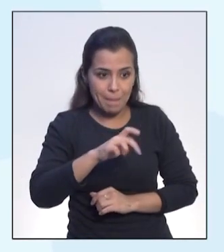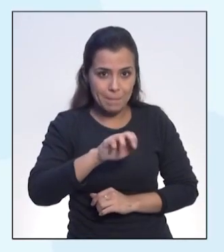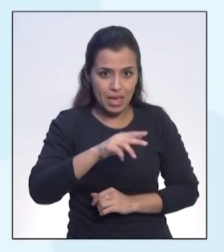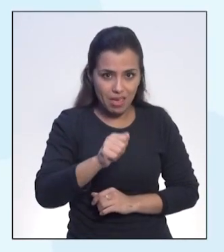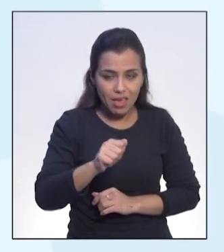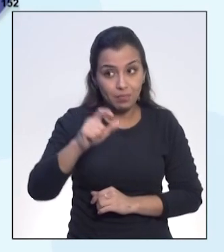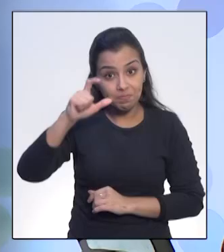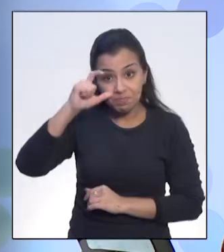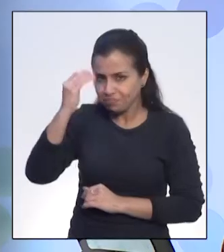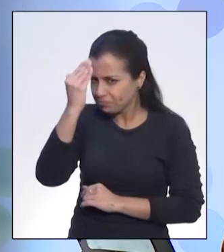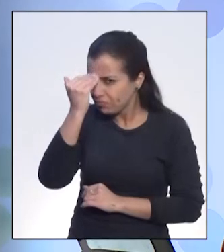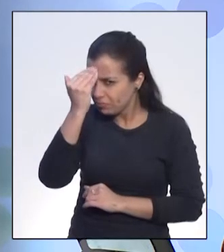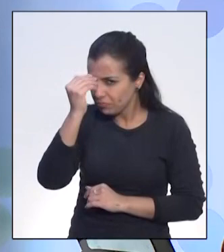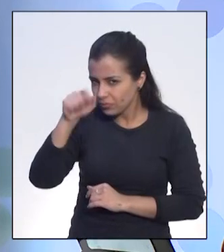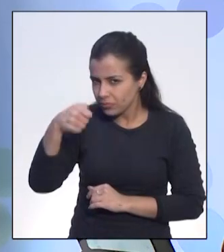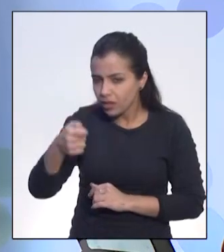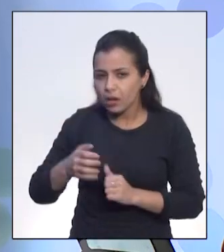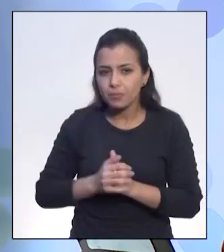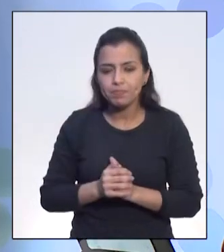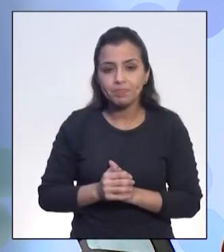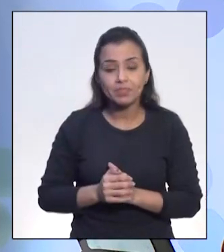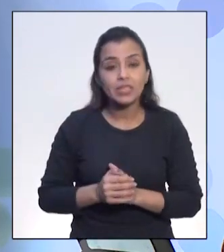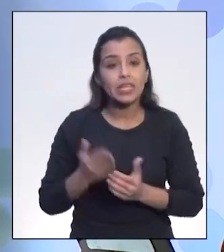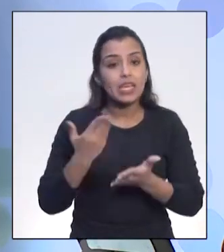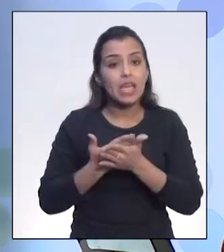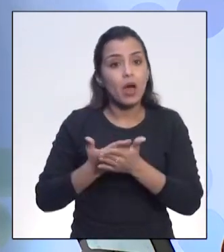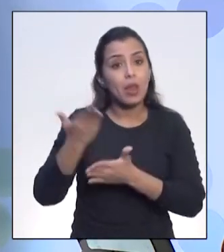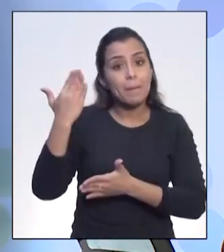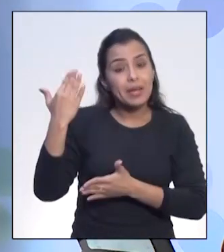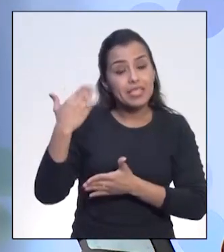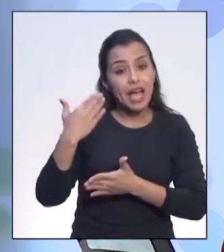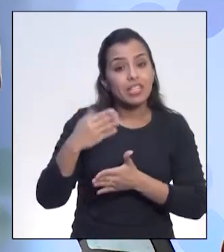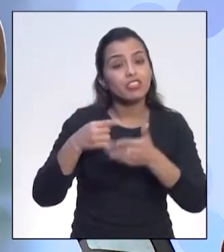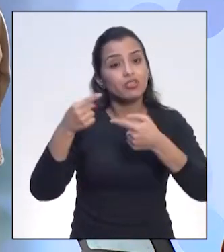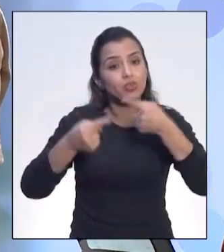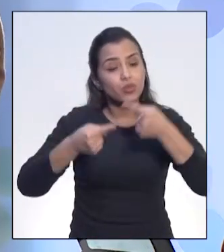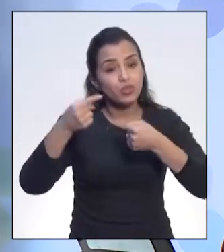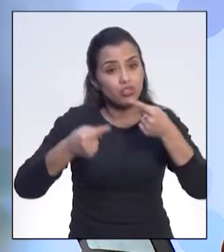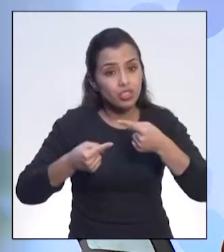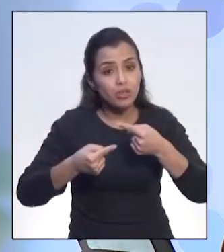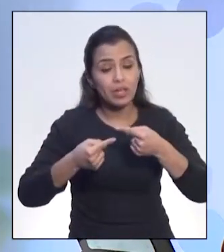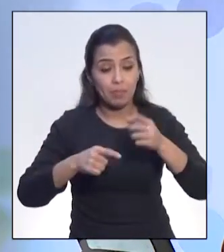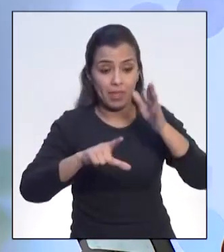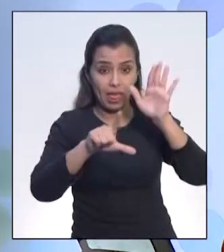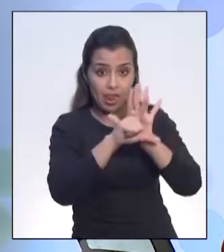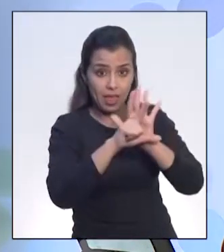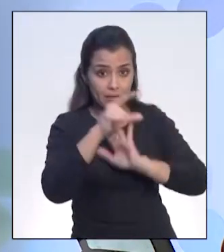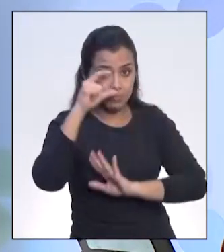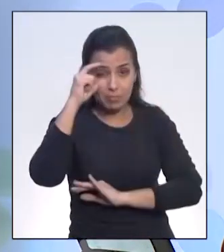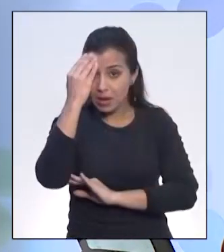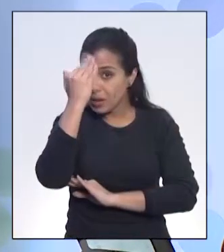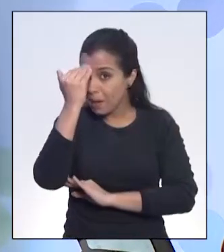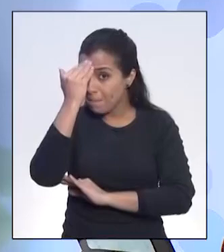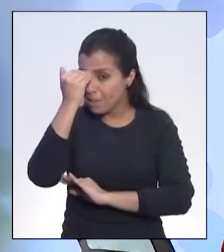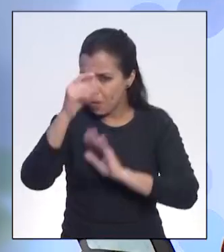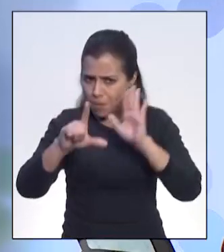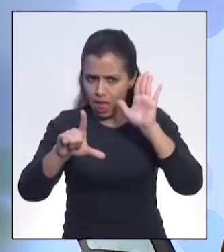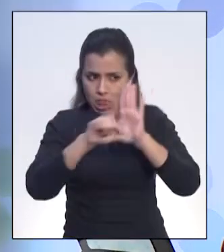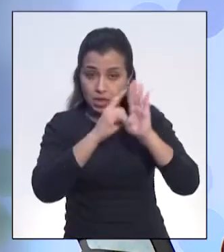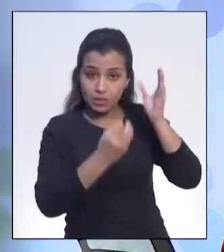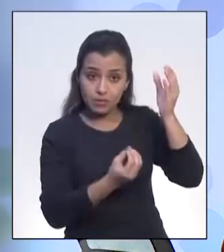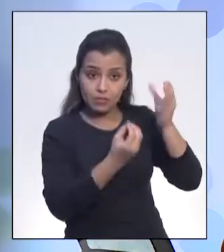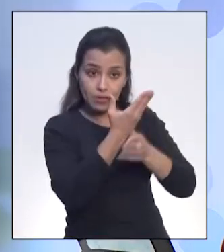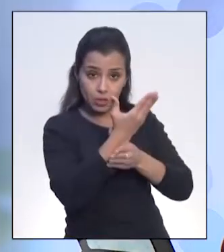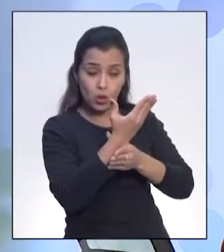Lei Maria da Penha na aula retrasada. E a Lei Maria da Penha foi uma lei